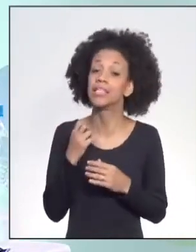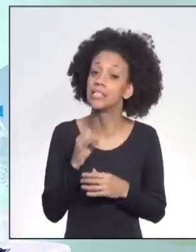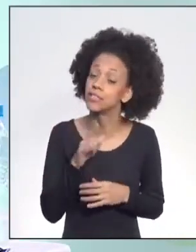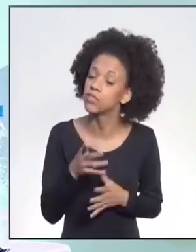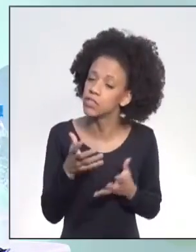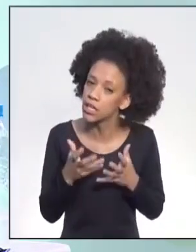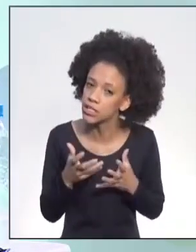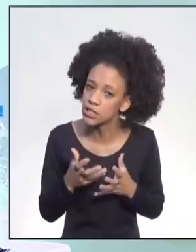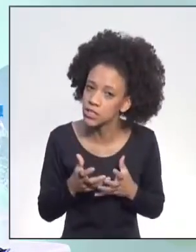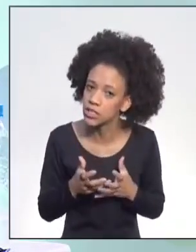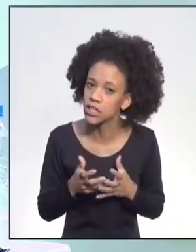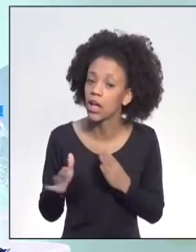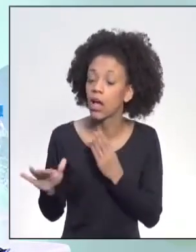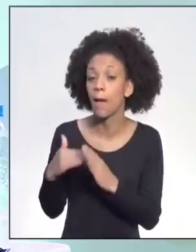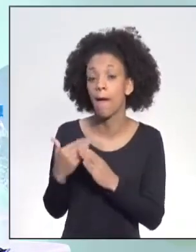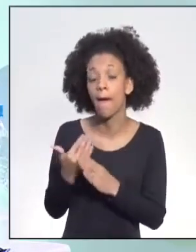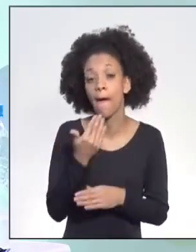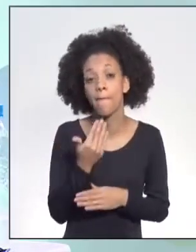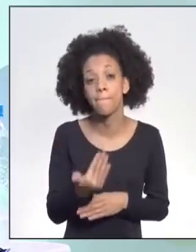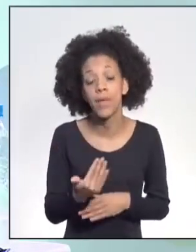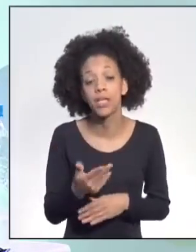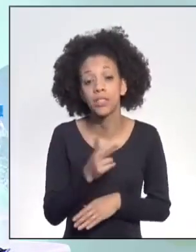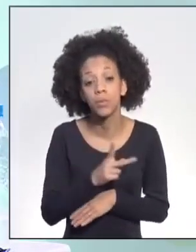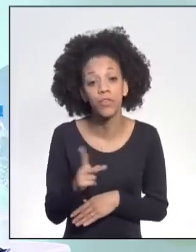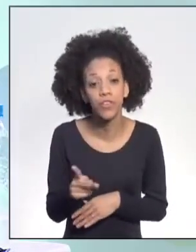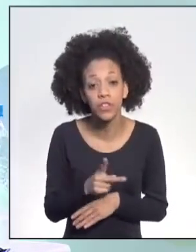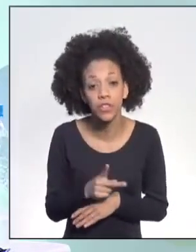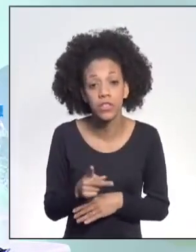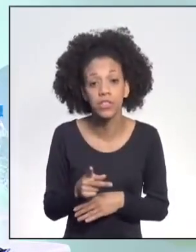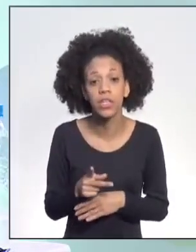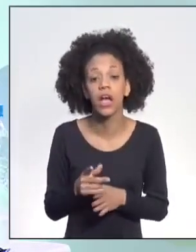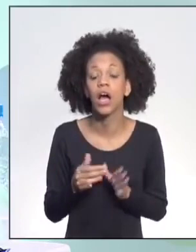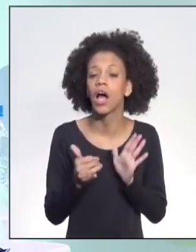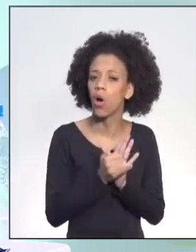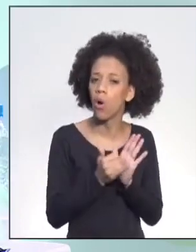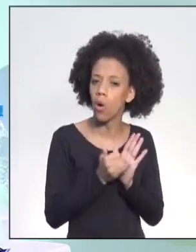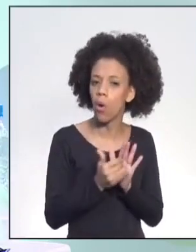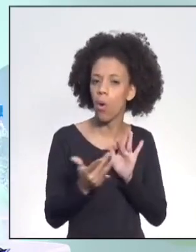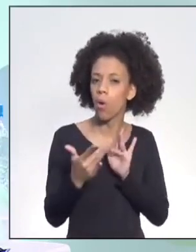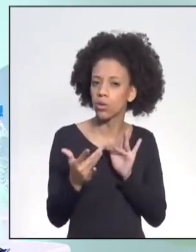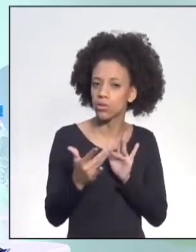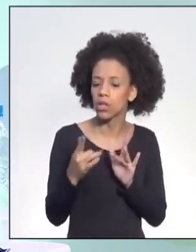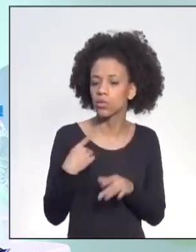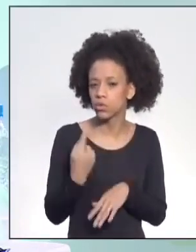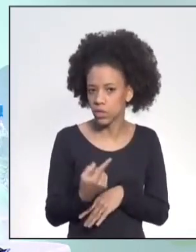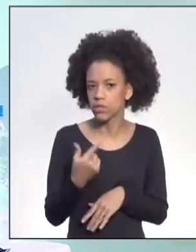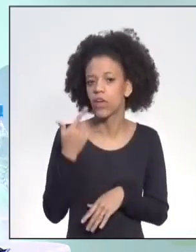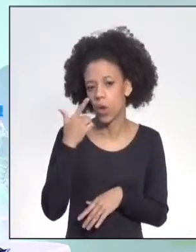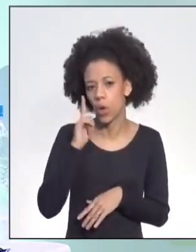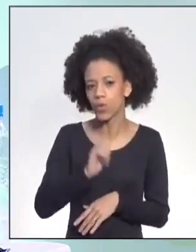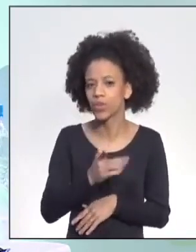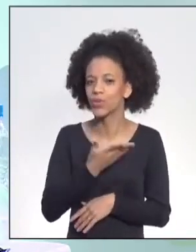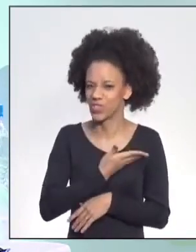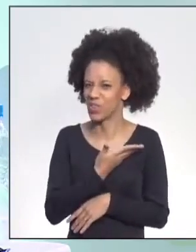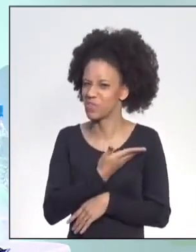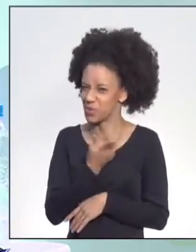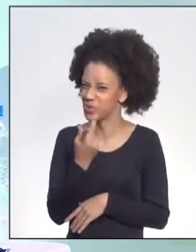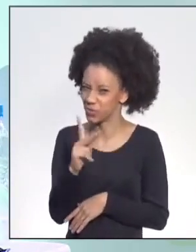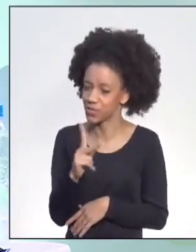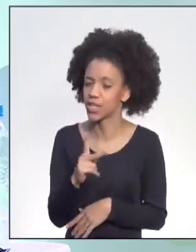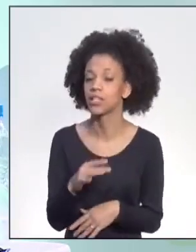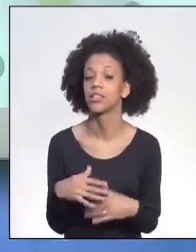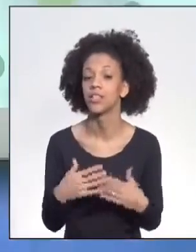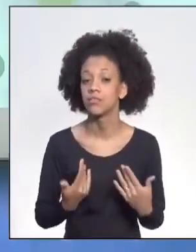queiram enviar os cadernos de vocês, peçam para os professores de vocês entrar em contato conosco, eles vão conseguir chegar até nós somos amigos dos professores de